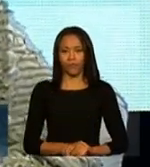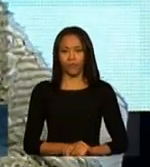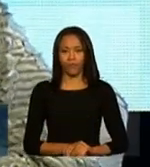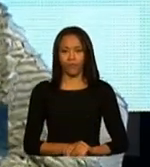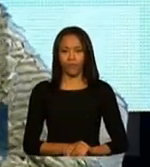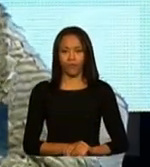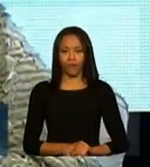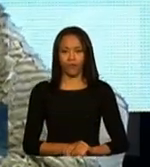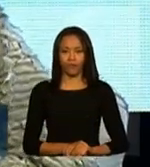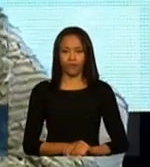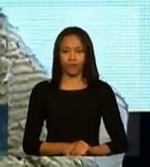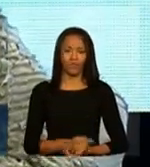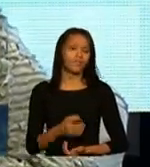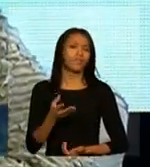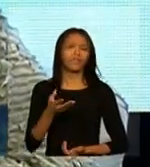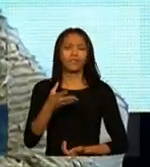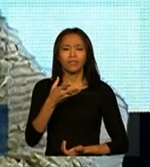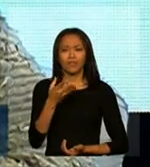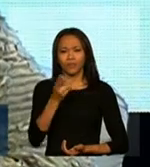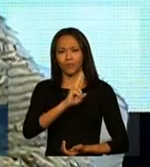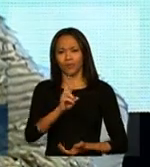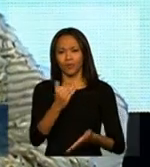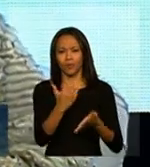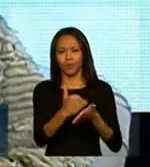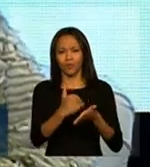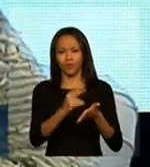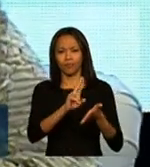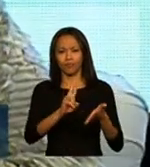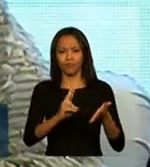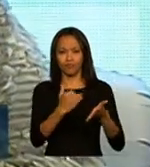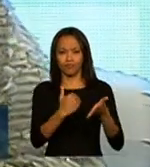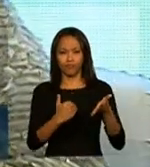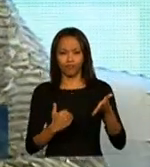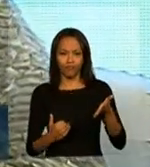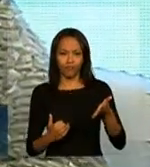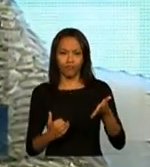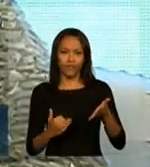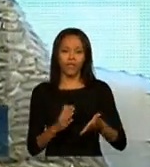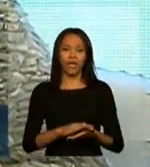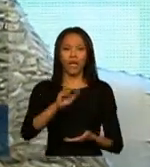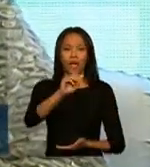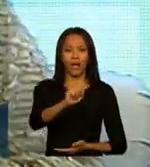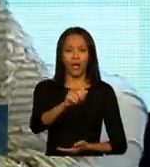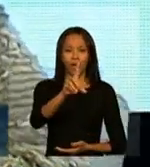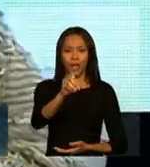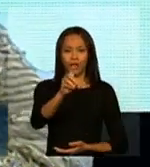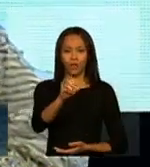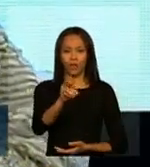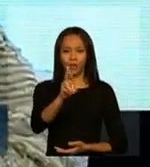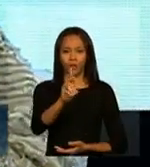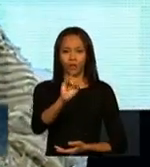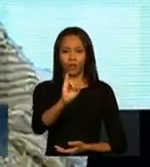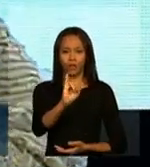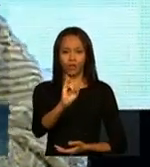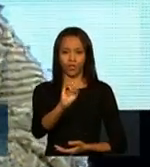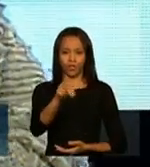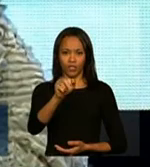deixa eu ver se eu não citei muita gente aqui, acabei não citando. Doutora Adoniran, aqui presente,